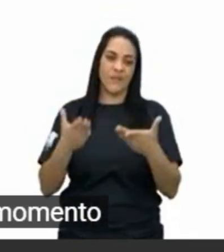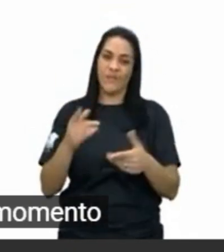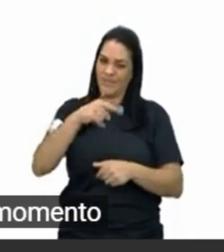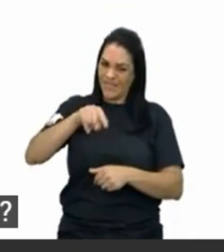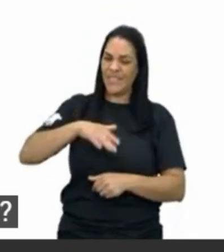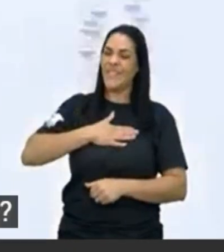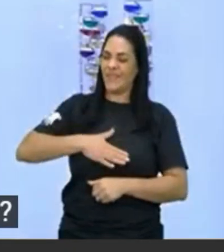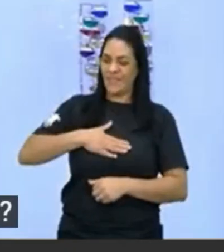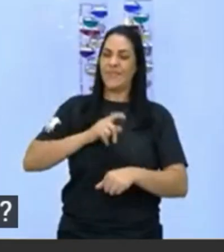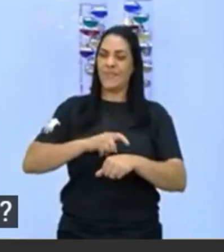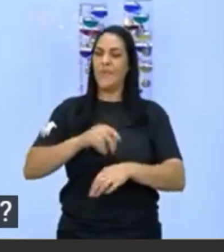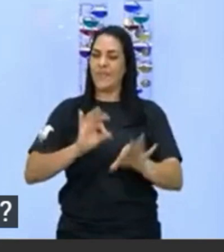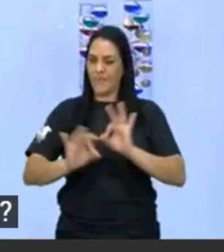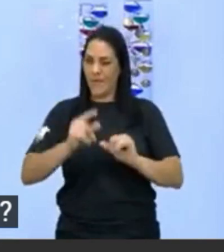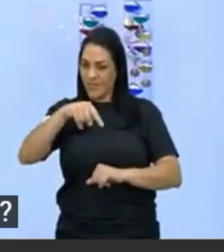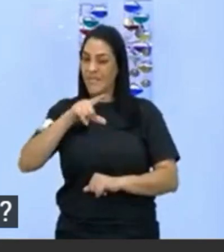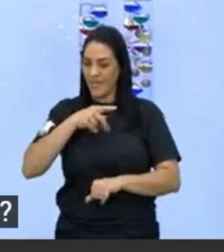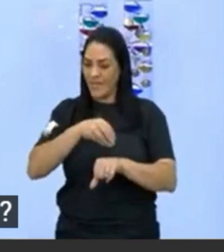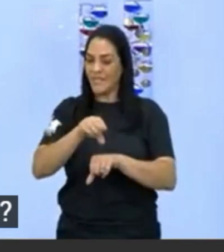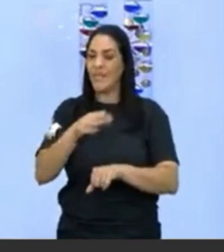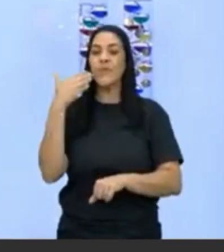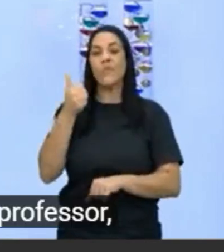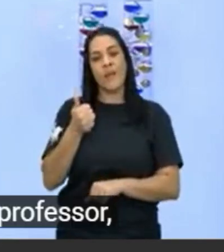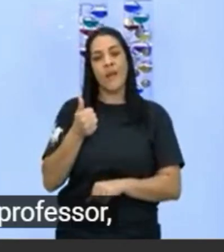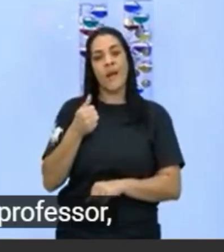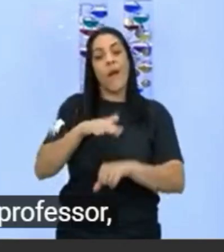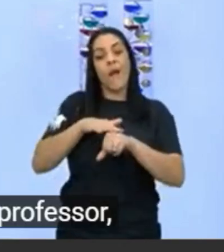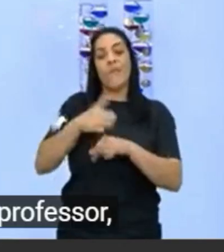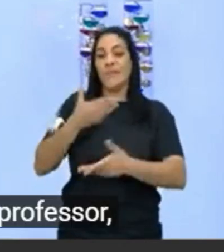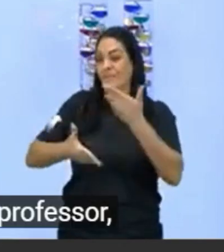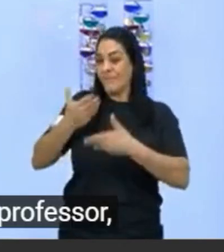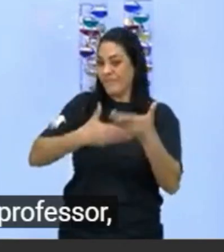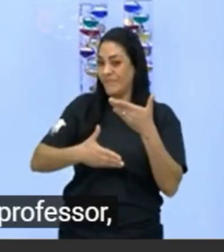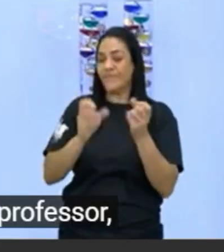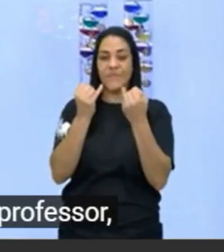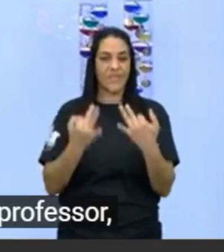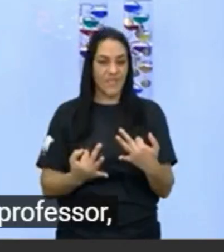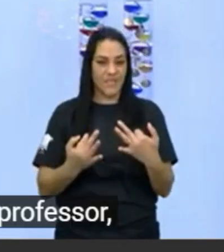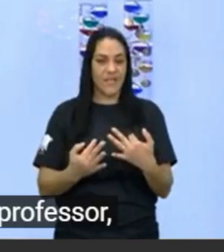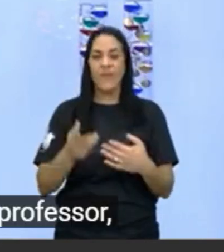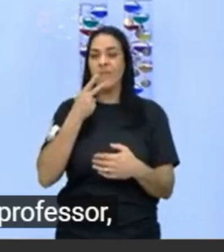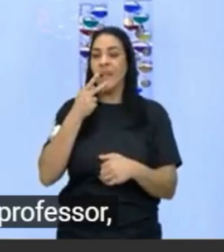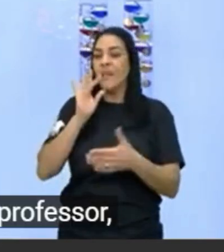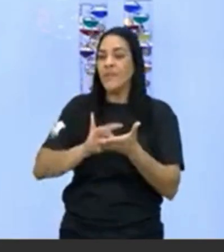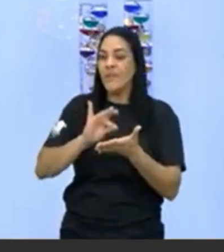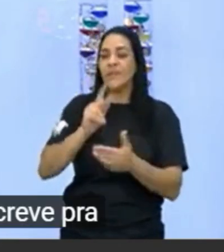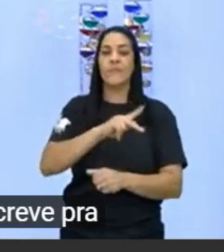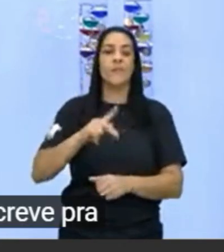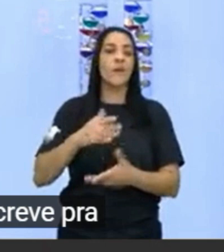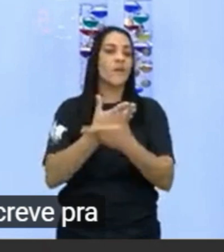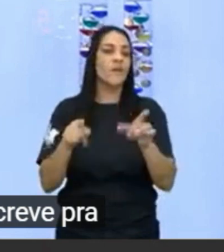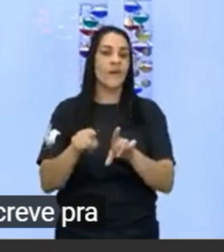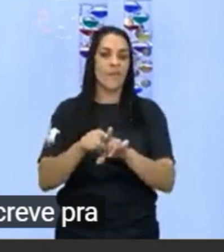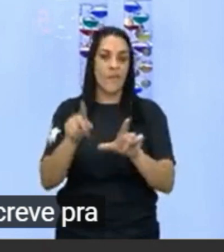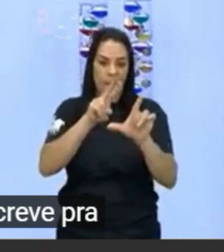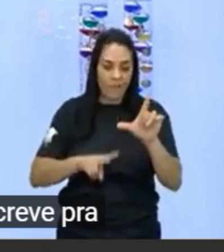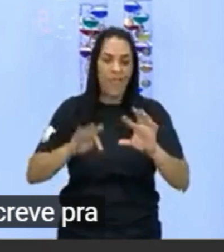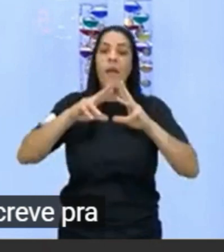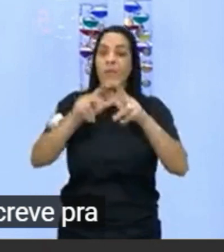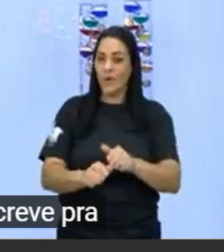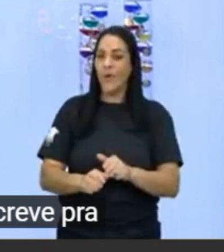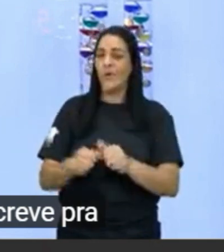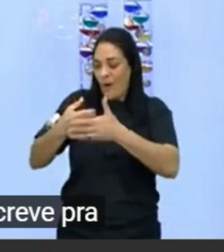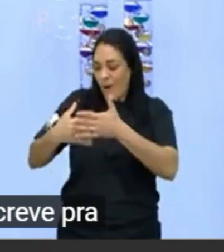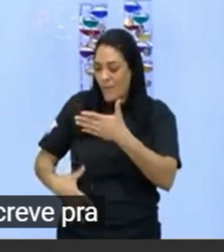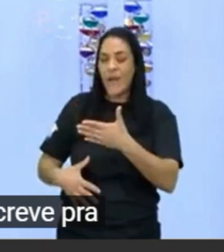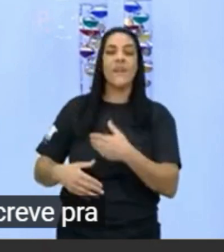gente. Tá gostando desse momento de planejamento? Você tem sugestões de melhora? Conversa com a gente, olha. Sendo bem sincero com você aí, professor, a gente lê todos os